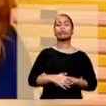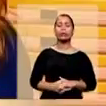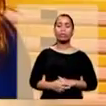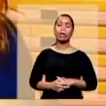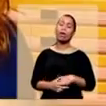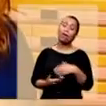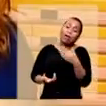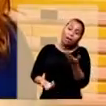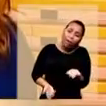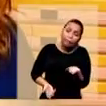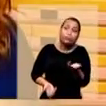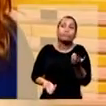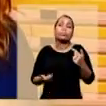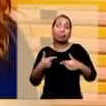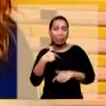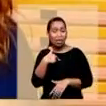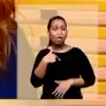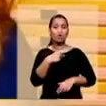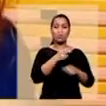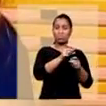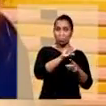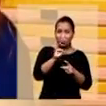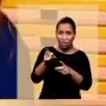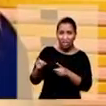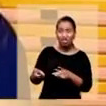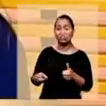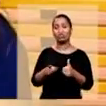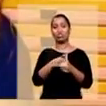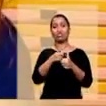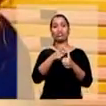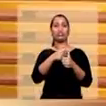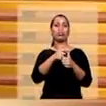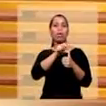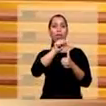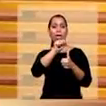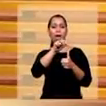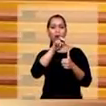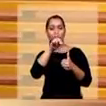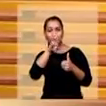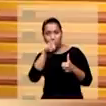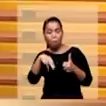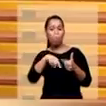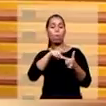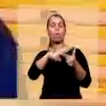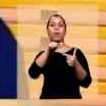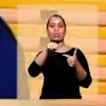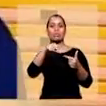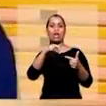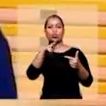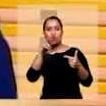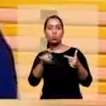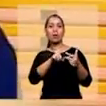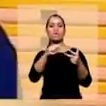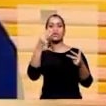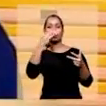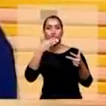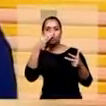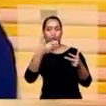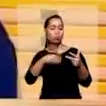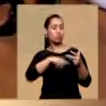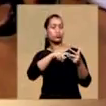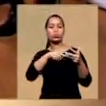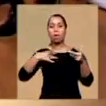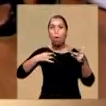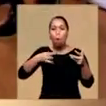feito? Olha, eu tenho vendido, aí você vai ver que a pessoa é consultora da Natura, da Avon, vende trufa, vende